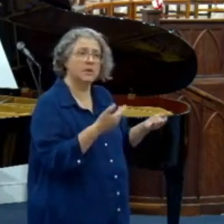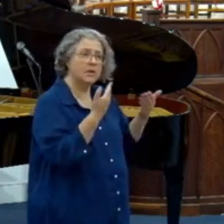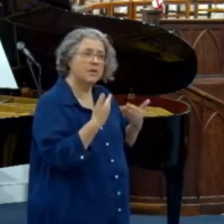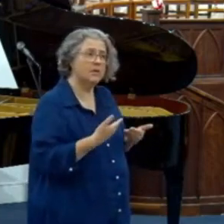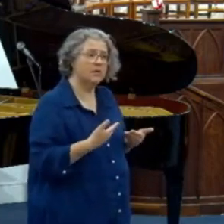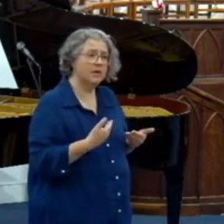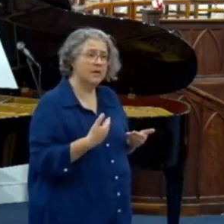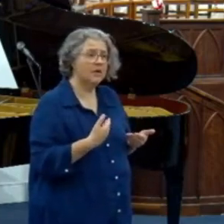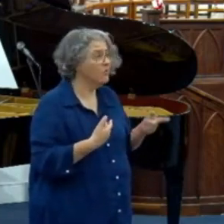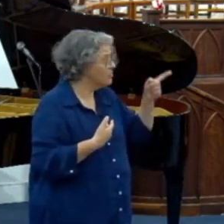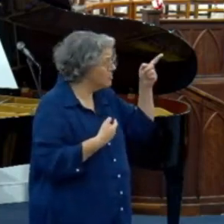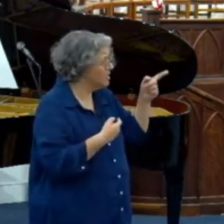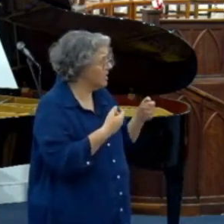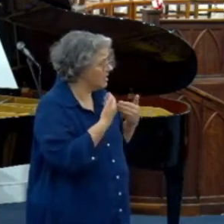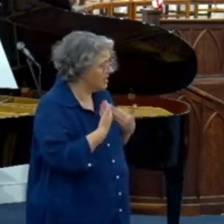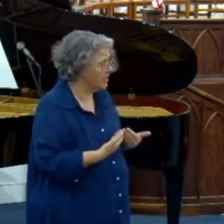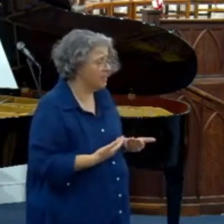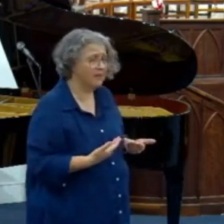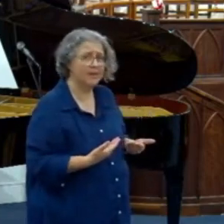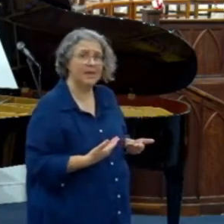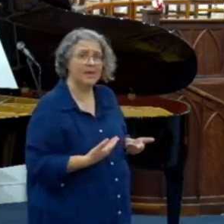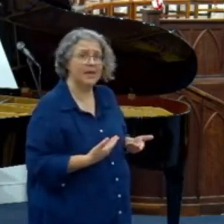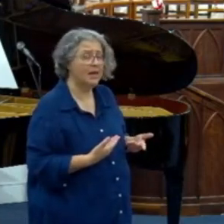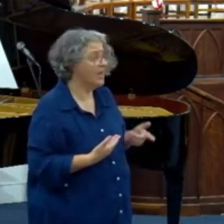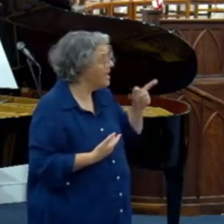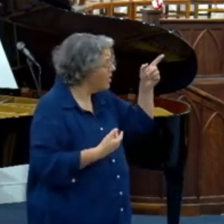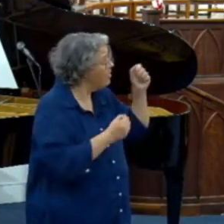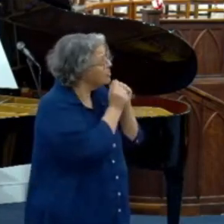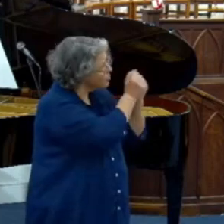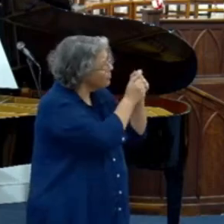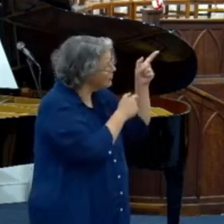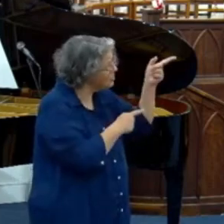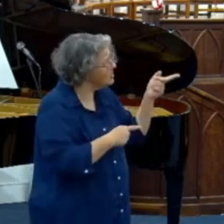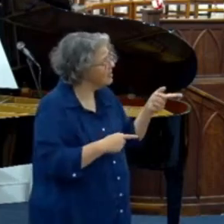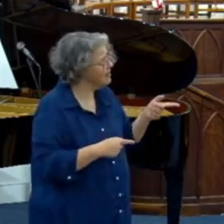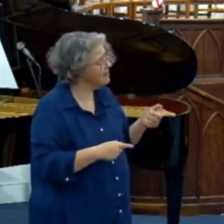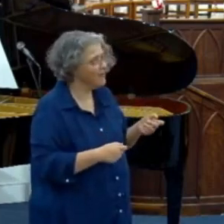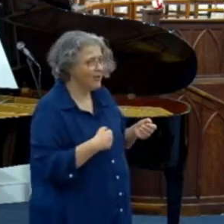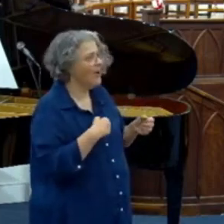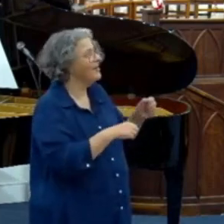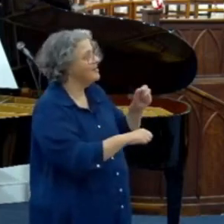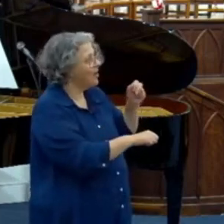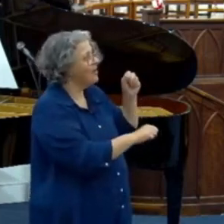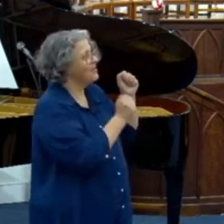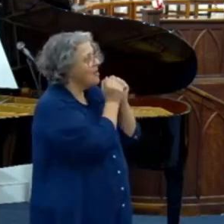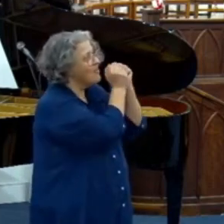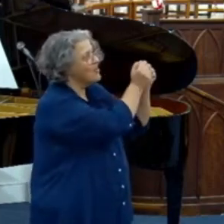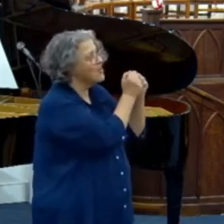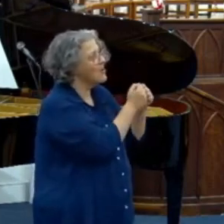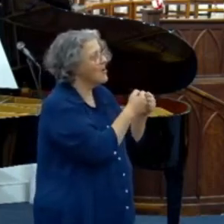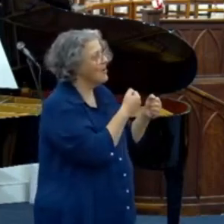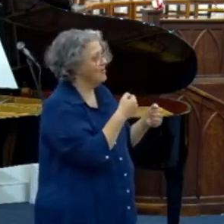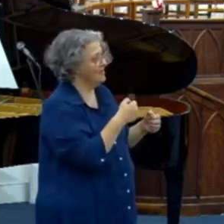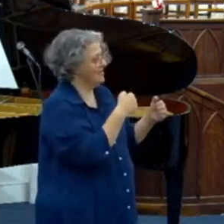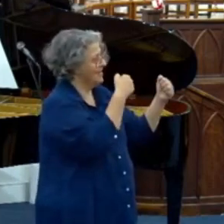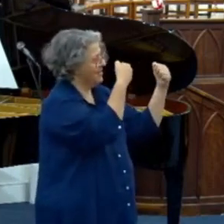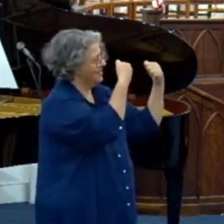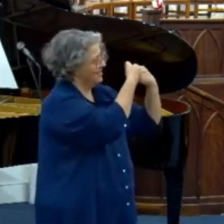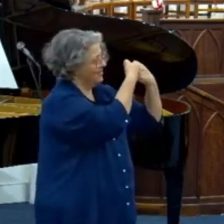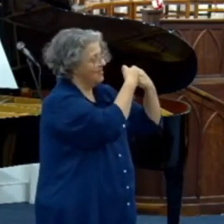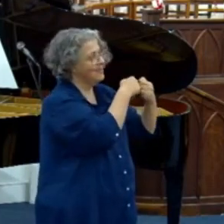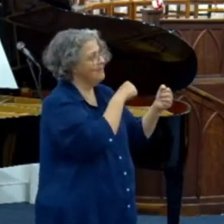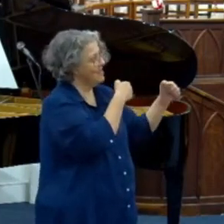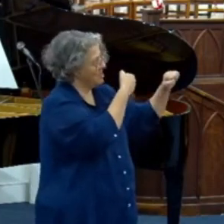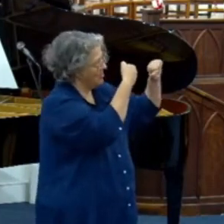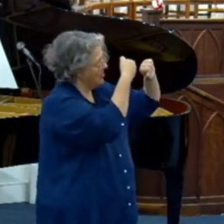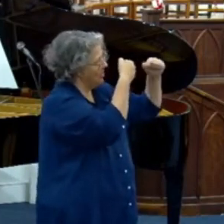eis-te aqui mesmo? Ele disse: eu estou contigo, hashtag, tamo junto. E Jesus disse: tamo?